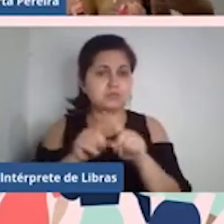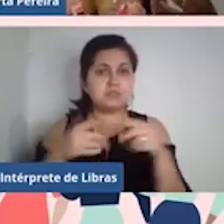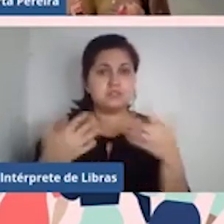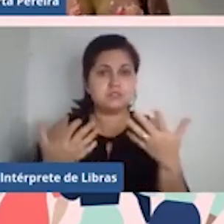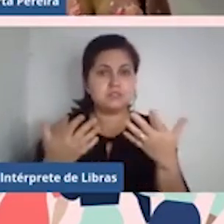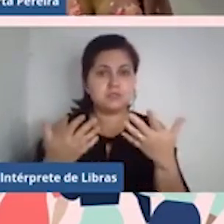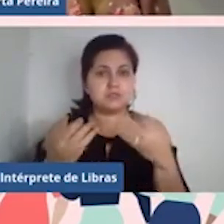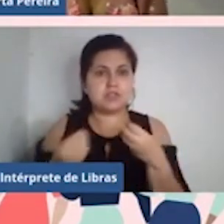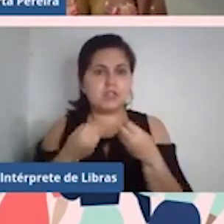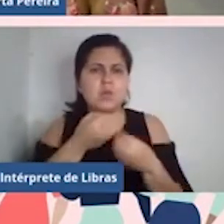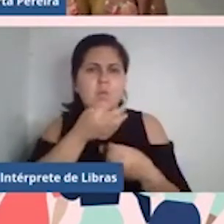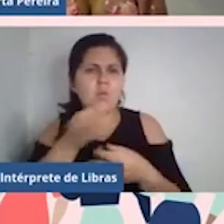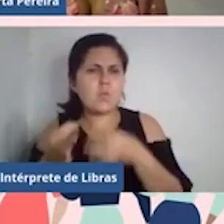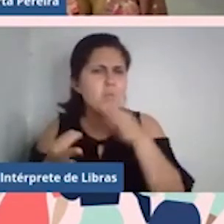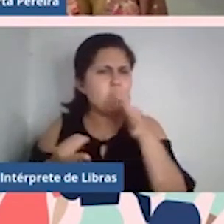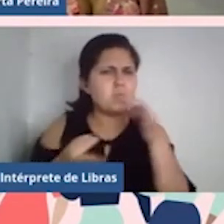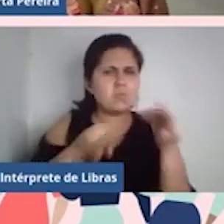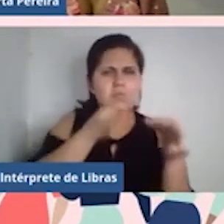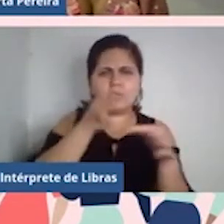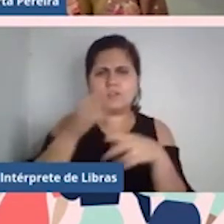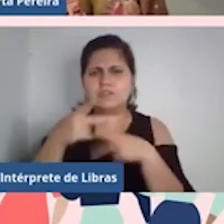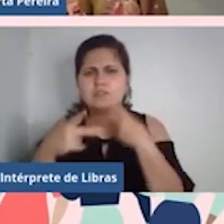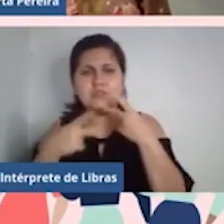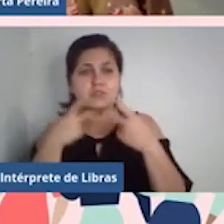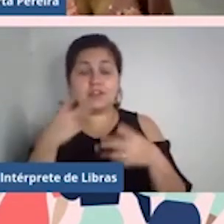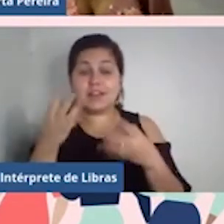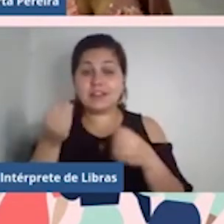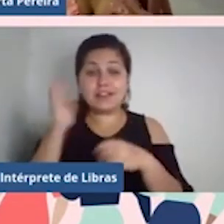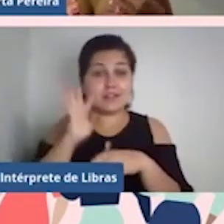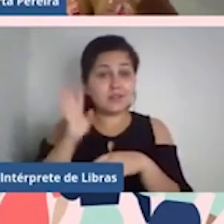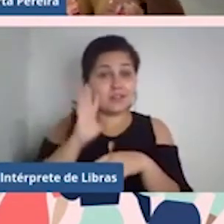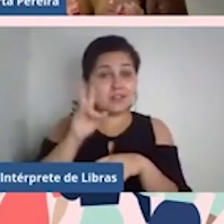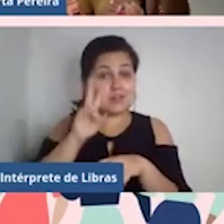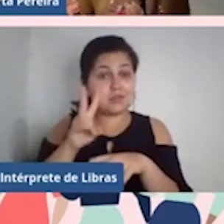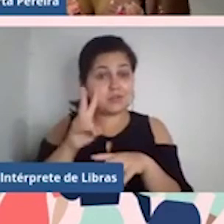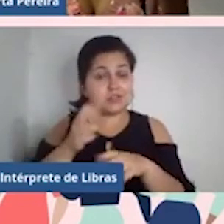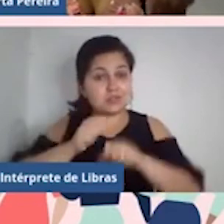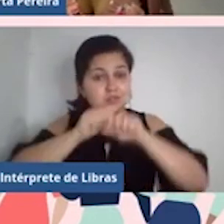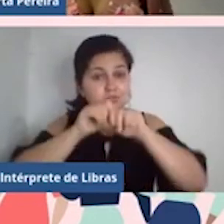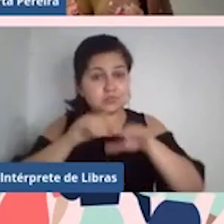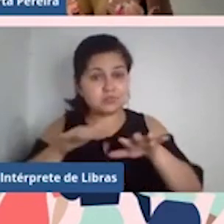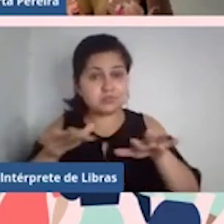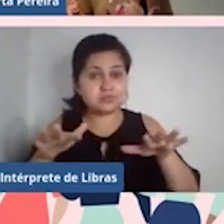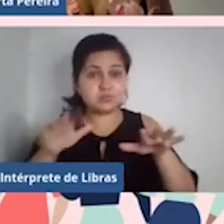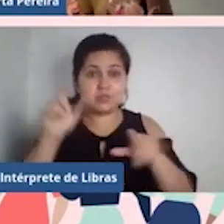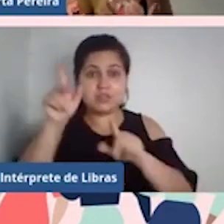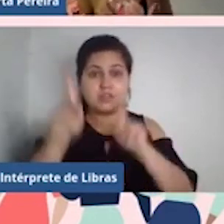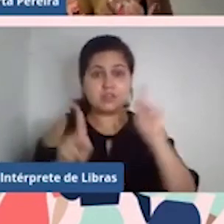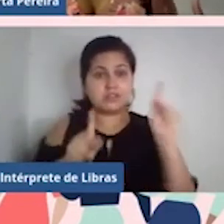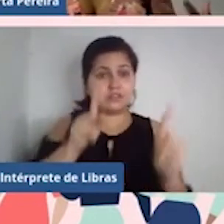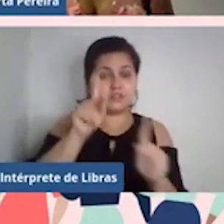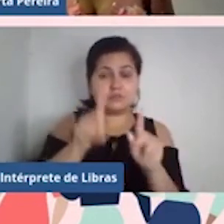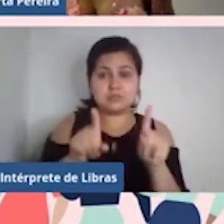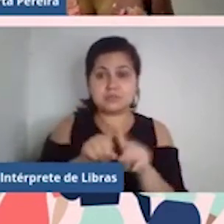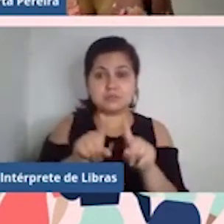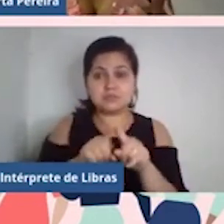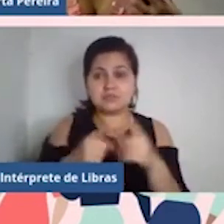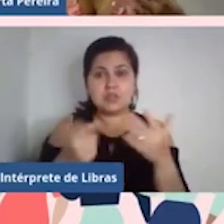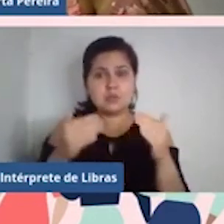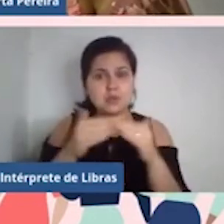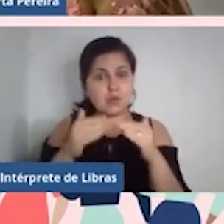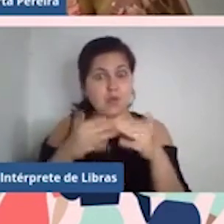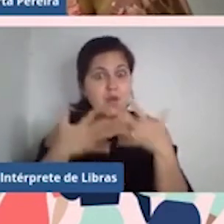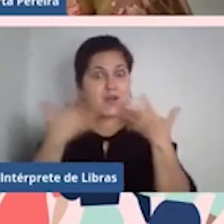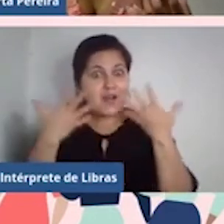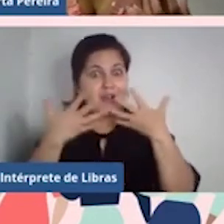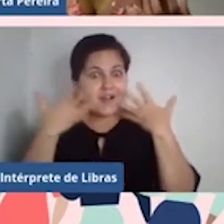as nossas opiniões e falando, é tão legal a gente ver que isso reverbera e que as pessoas também se animam